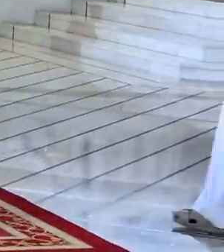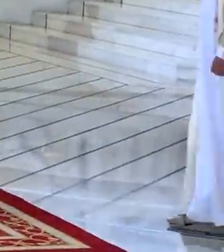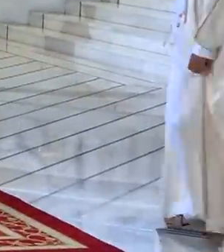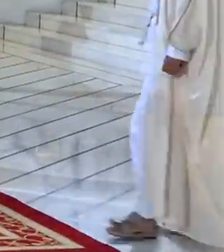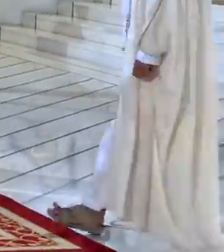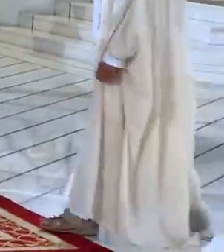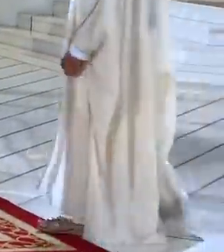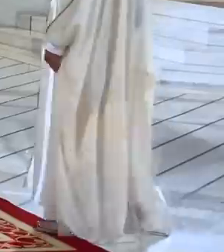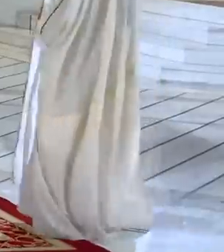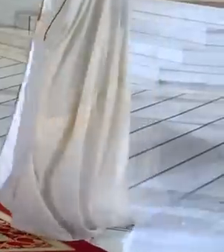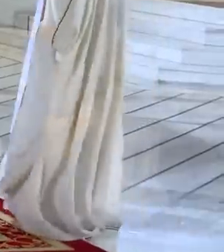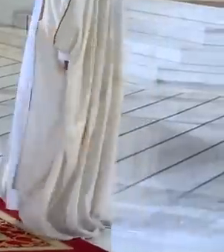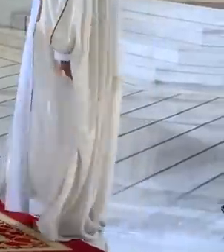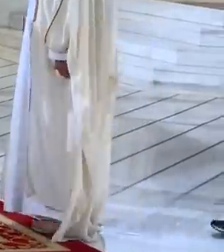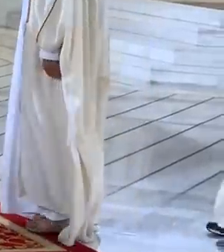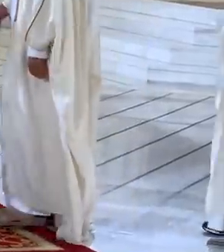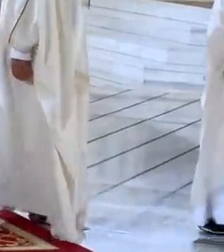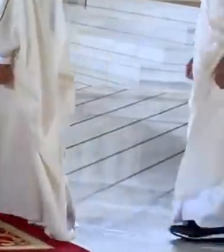Legendas Pedro Negri